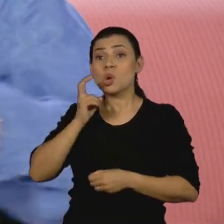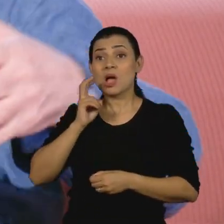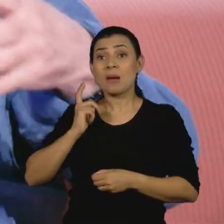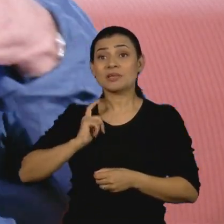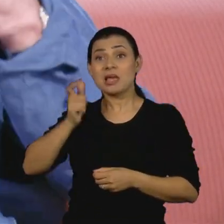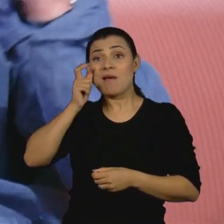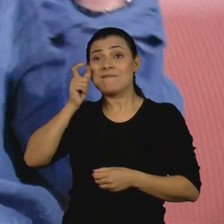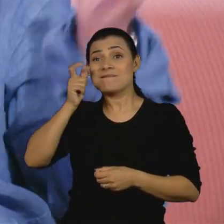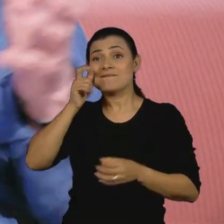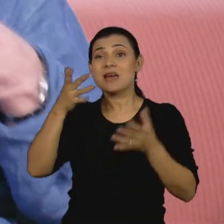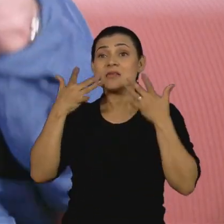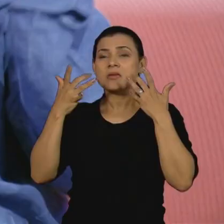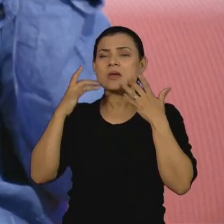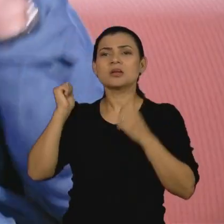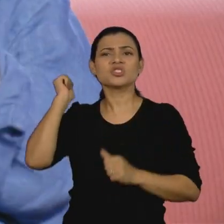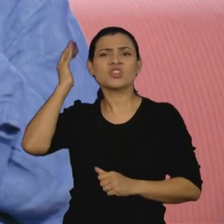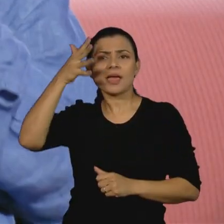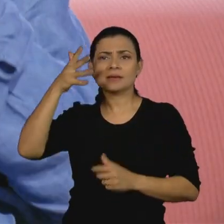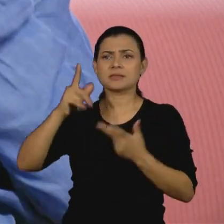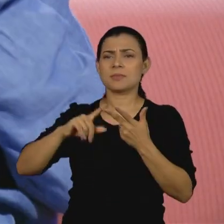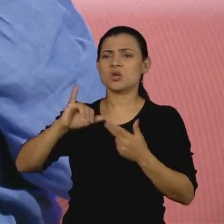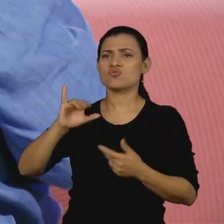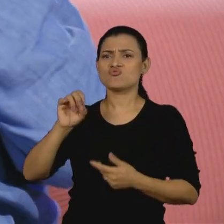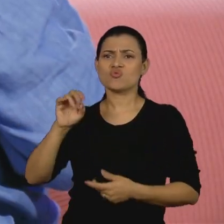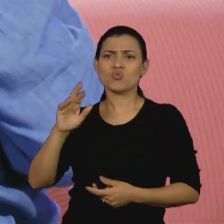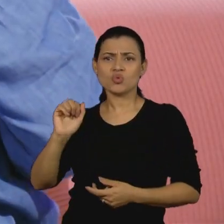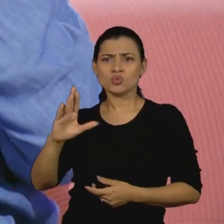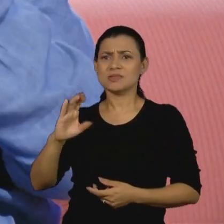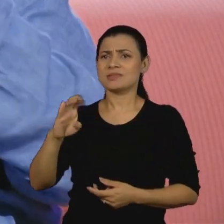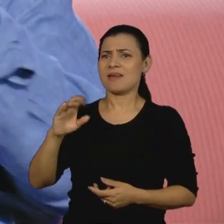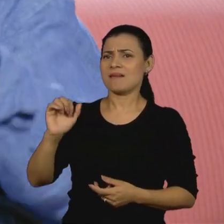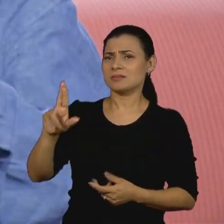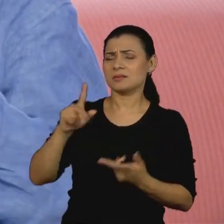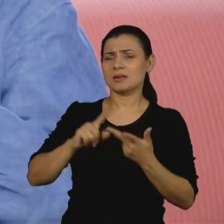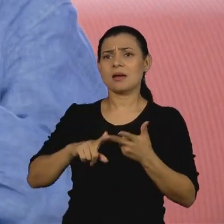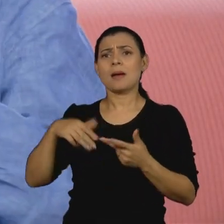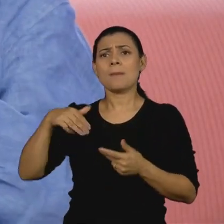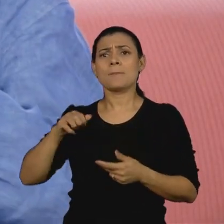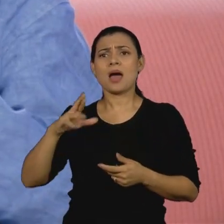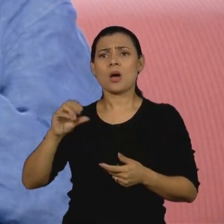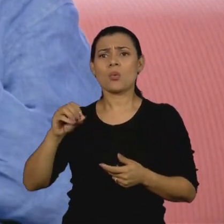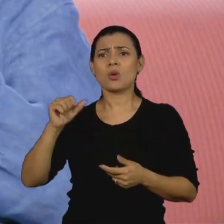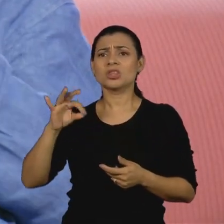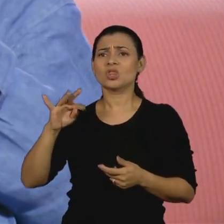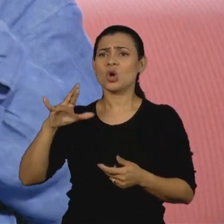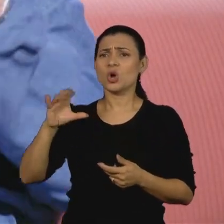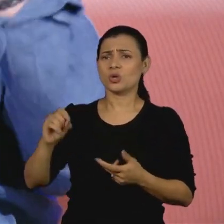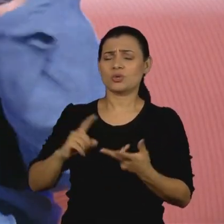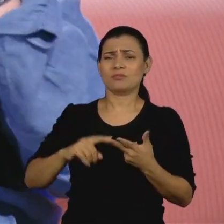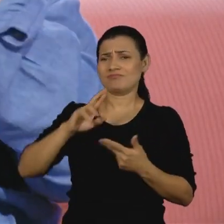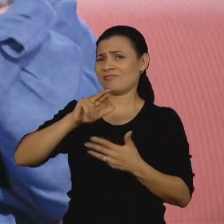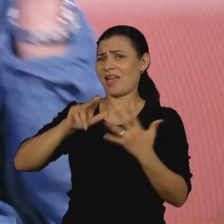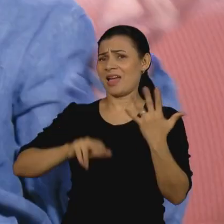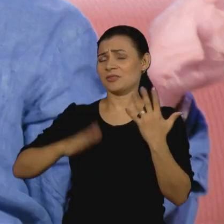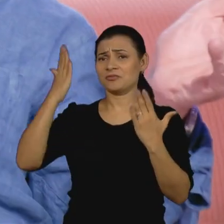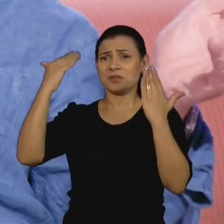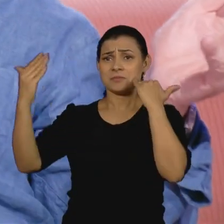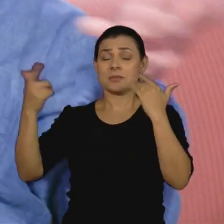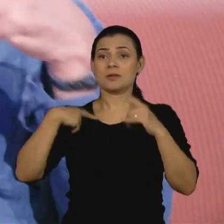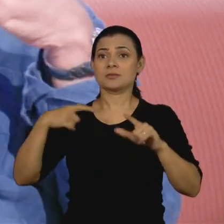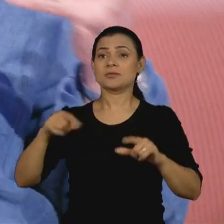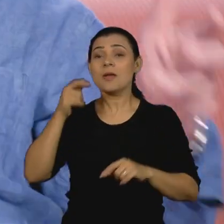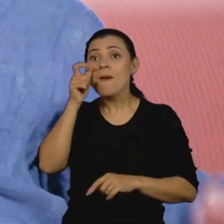incríveis. Eu assisti Shakespeare, Júlio César. Eu sabia todos os discursos do Marco Antônio, do Brutus. E andava pela rua, porque